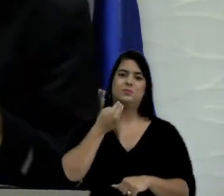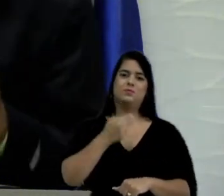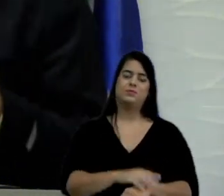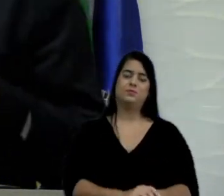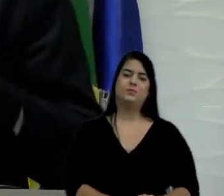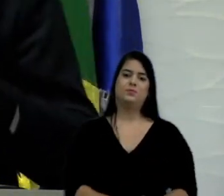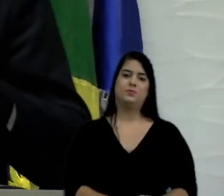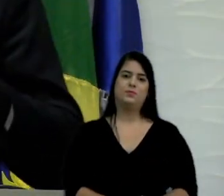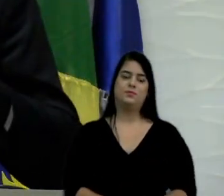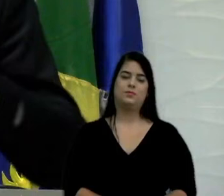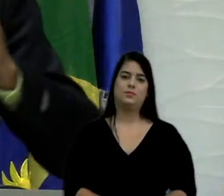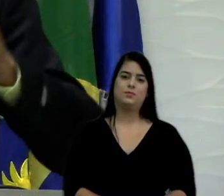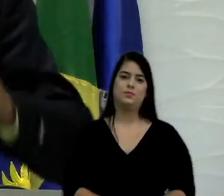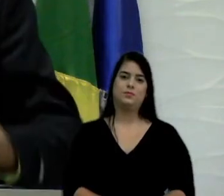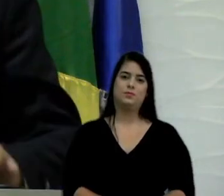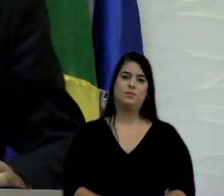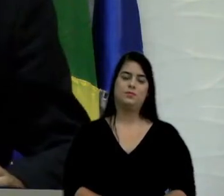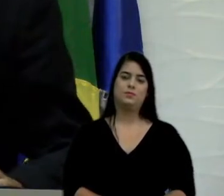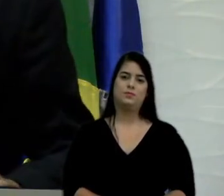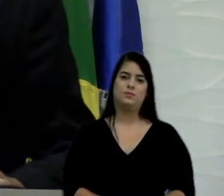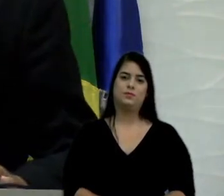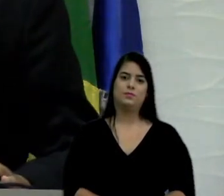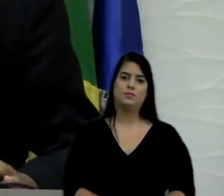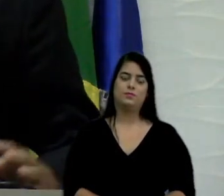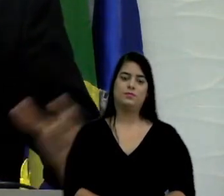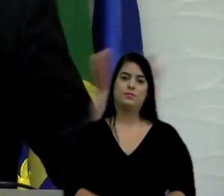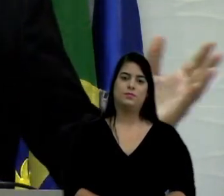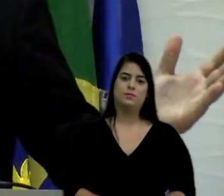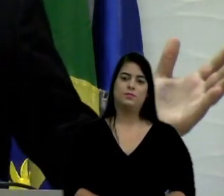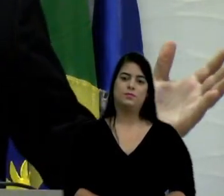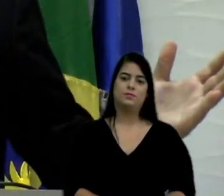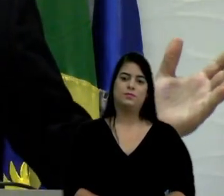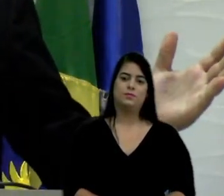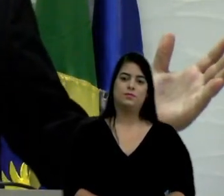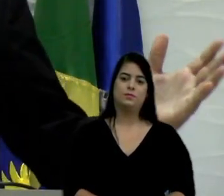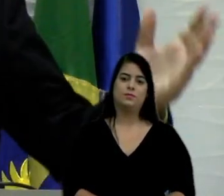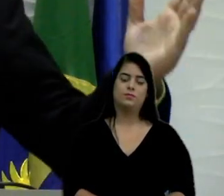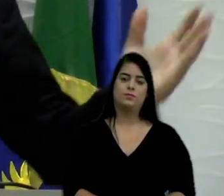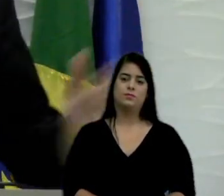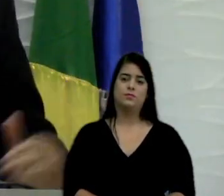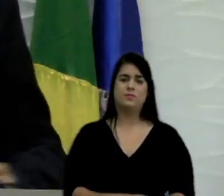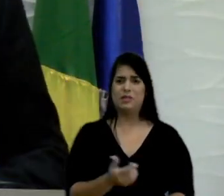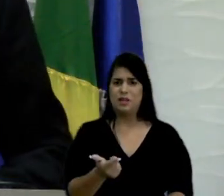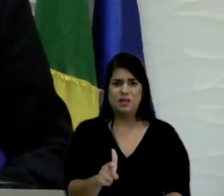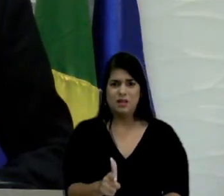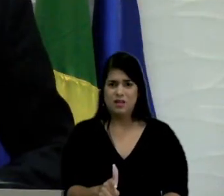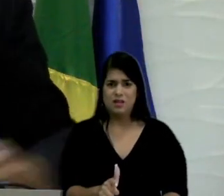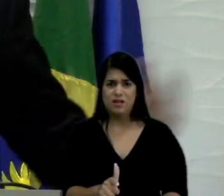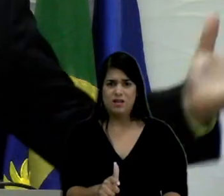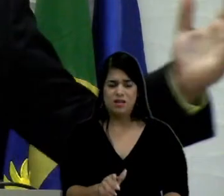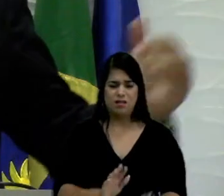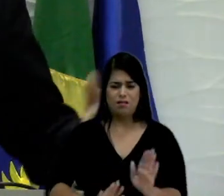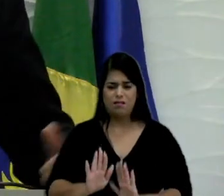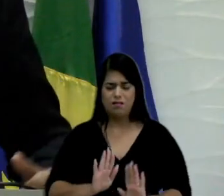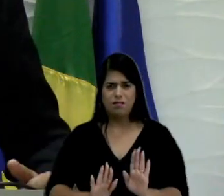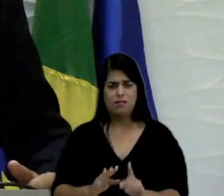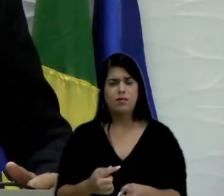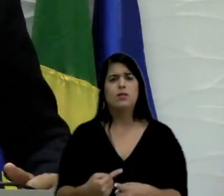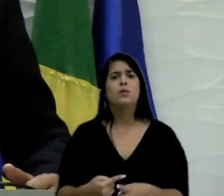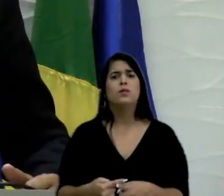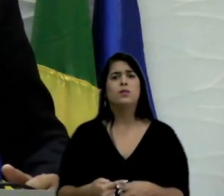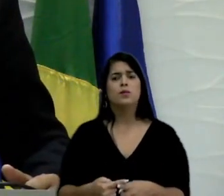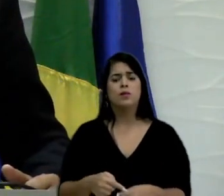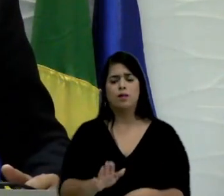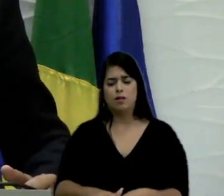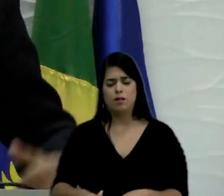milhões mais de 200 milhões e não tem esse tratamento por que não tem esse tratamento para